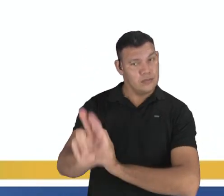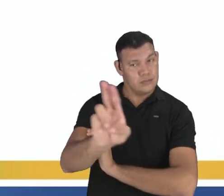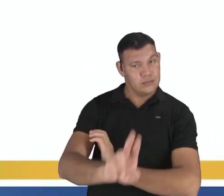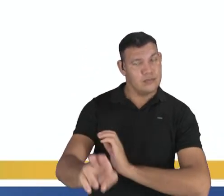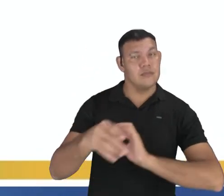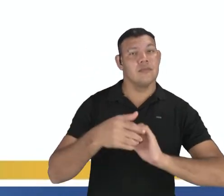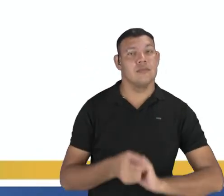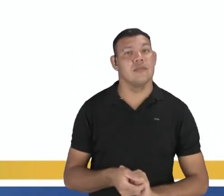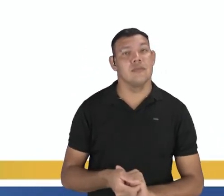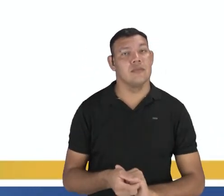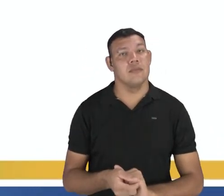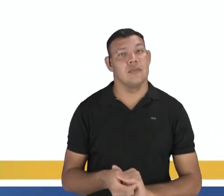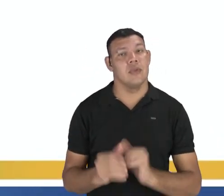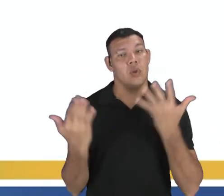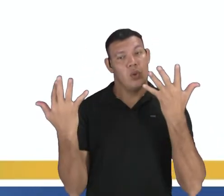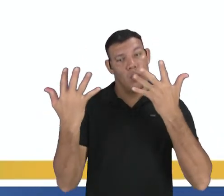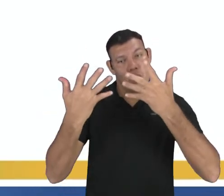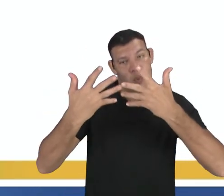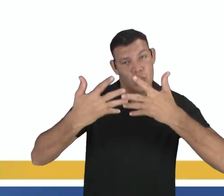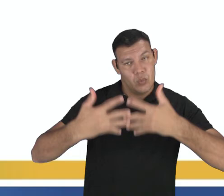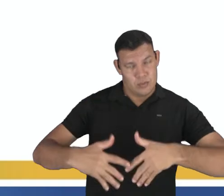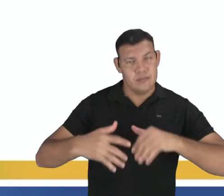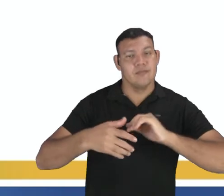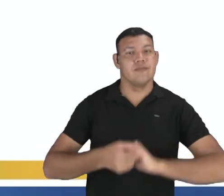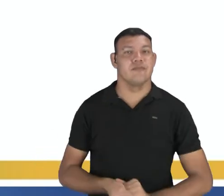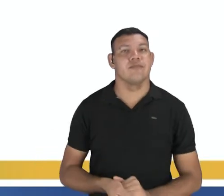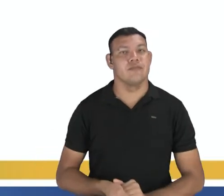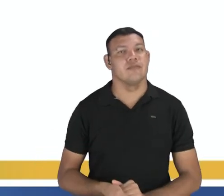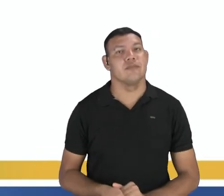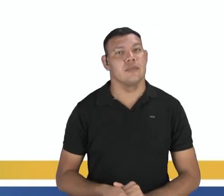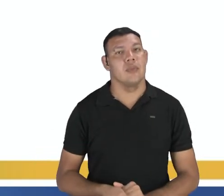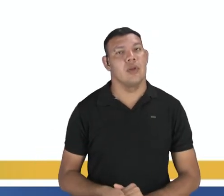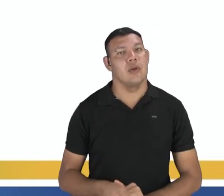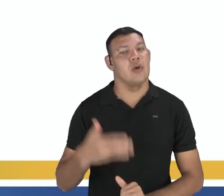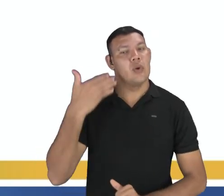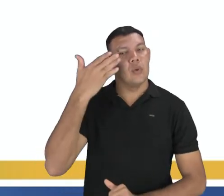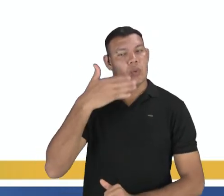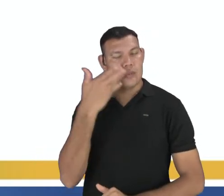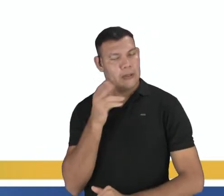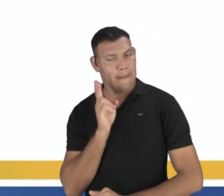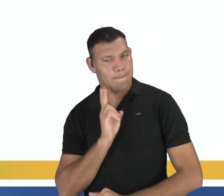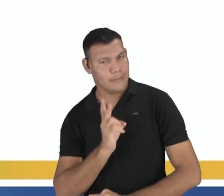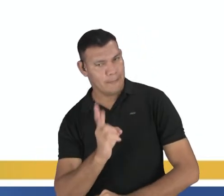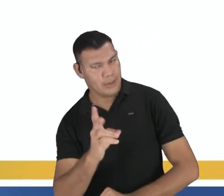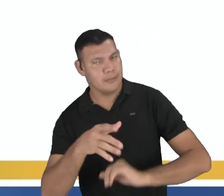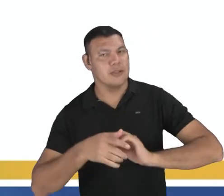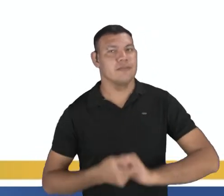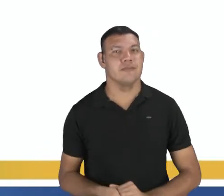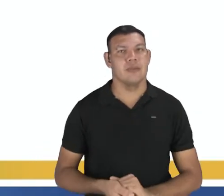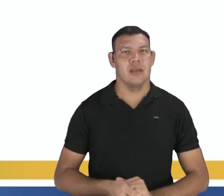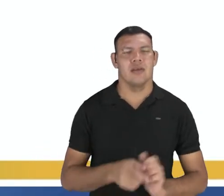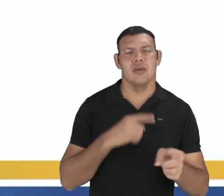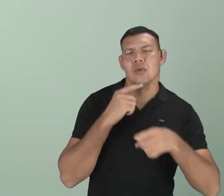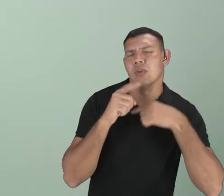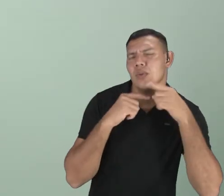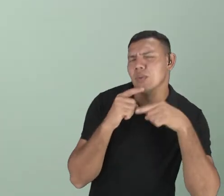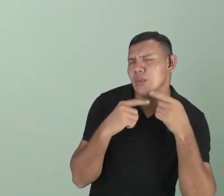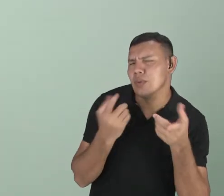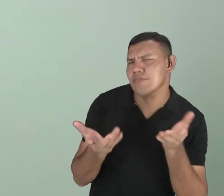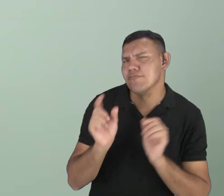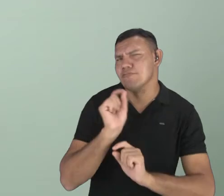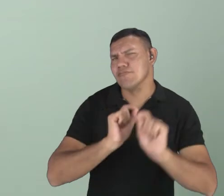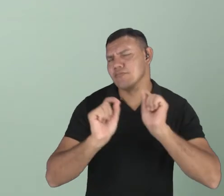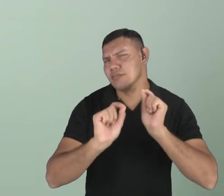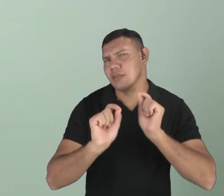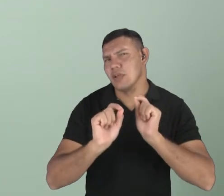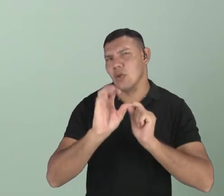eu disse, ou utiliza também interjeções ou onomatopeias para manter o discurso. Para quem não lembra,